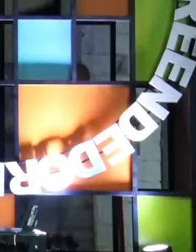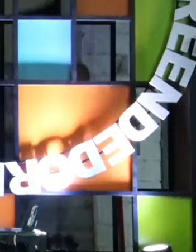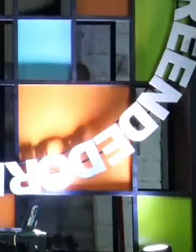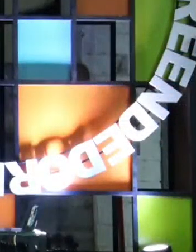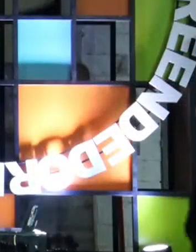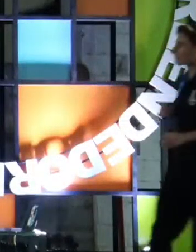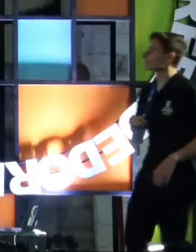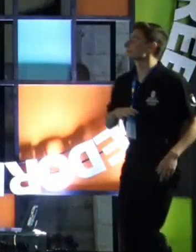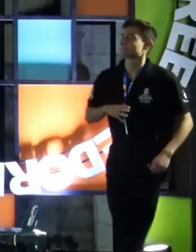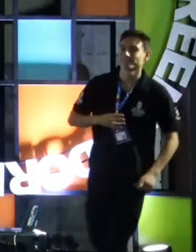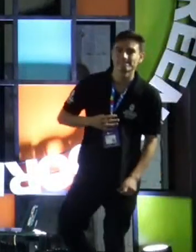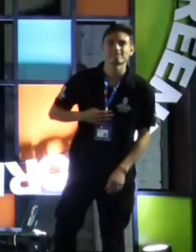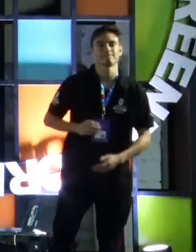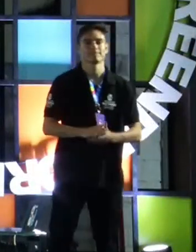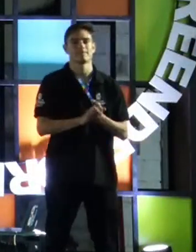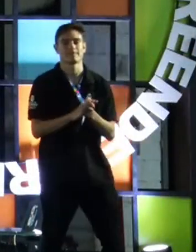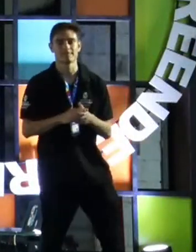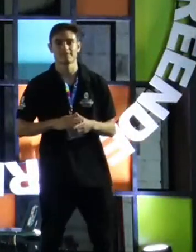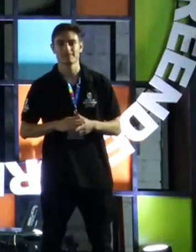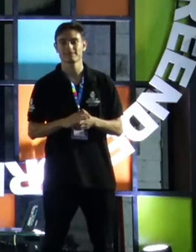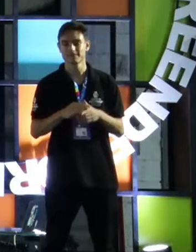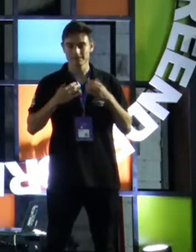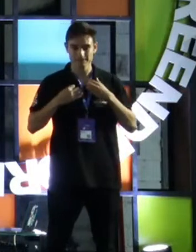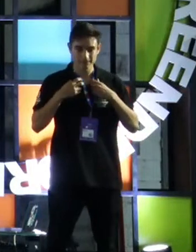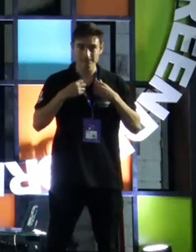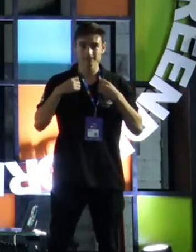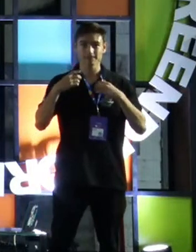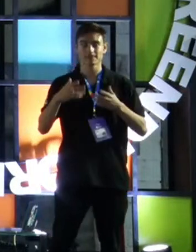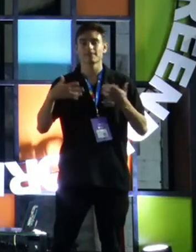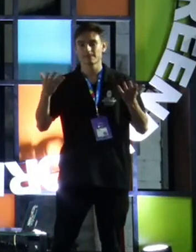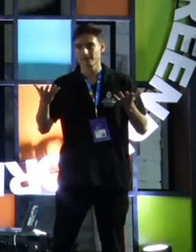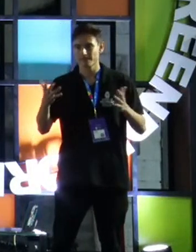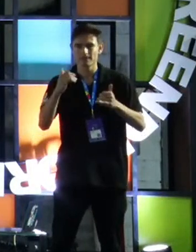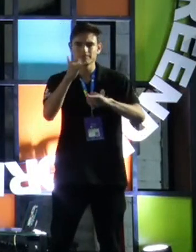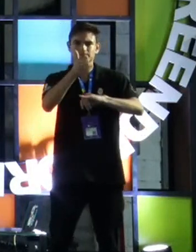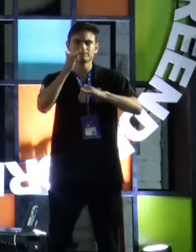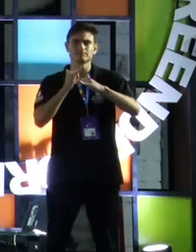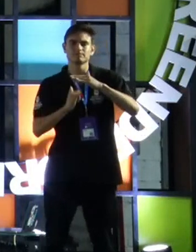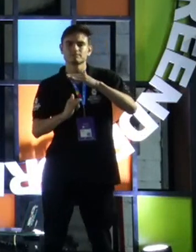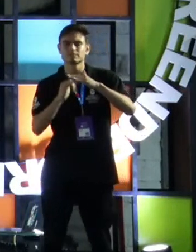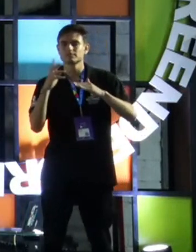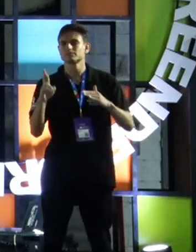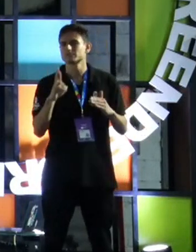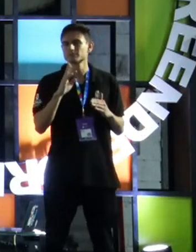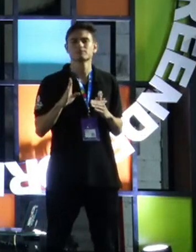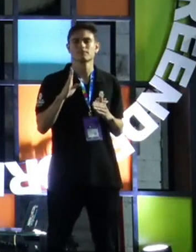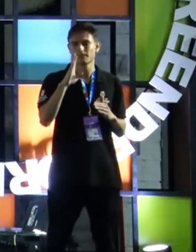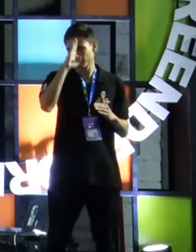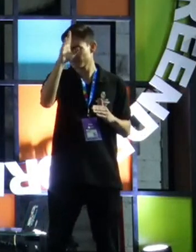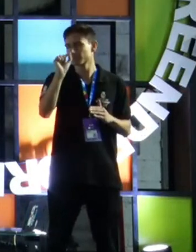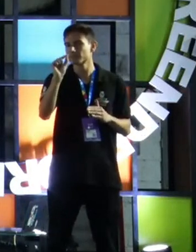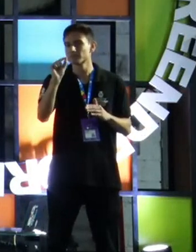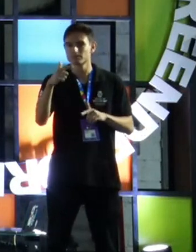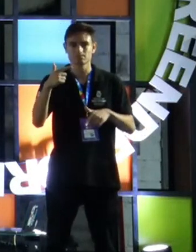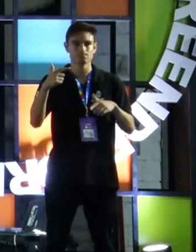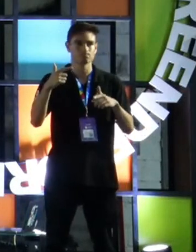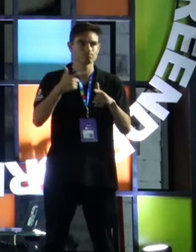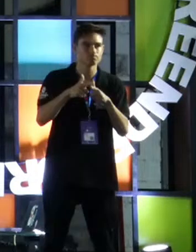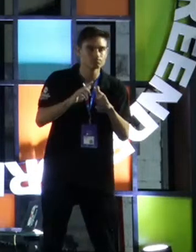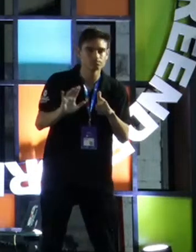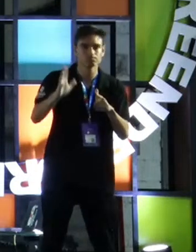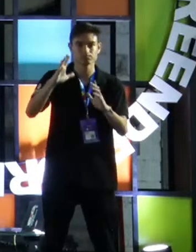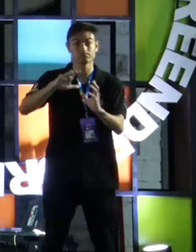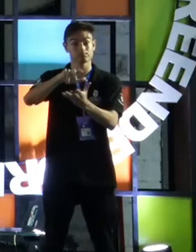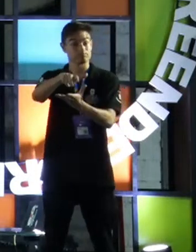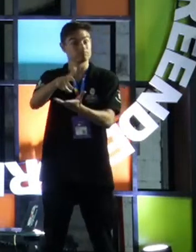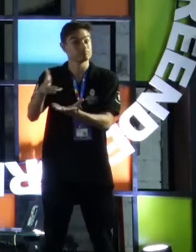Oi. E se a sua startup for uma das responsáveis por resolver um problema relevante do